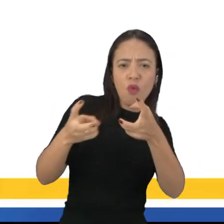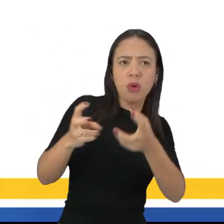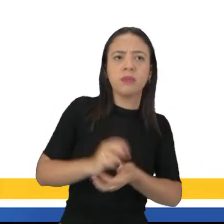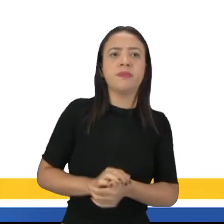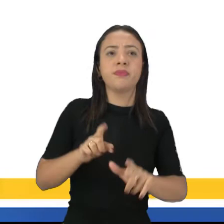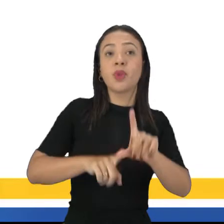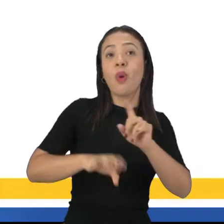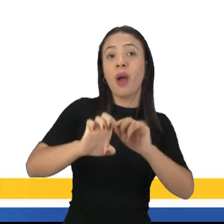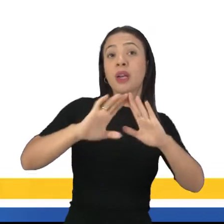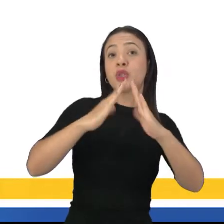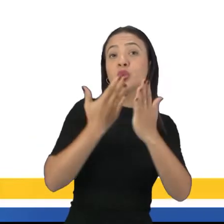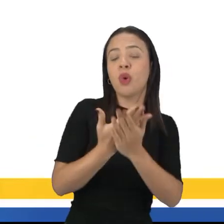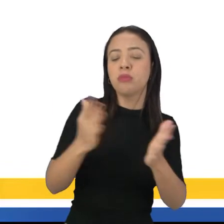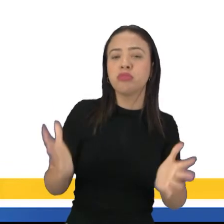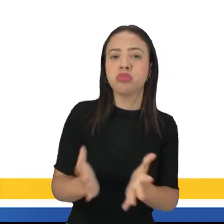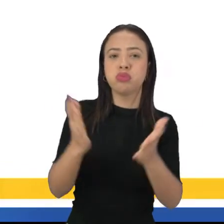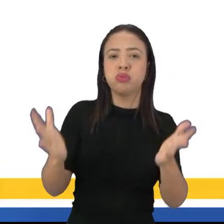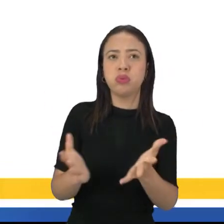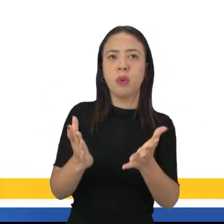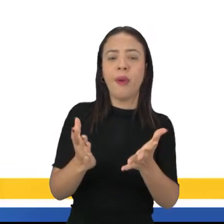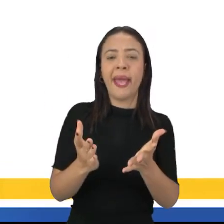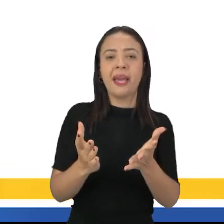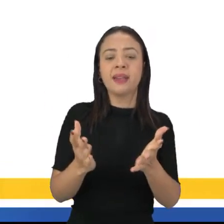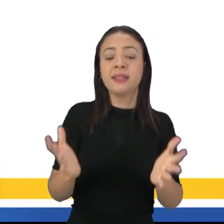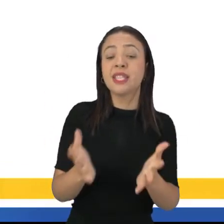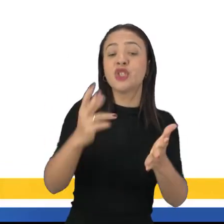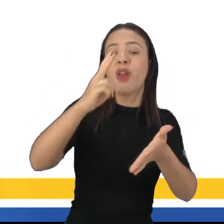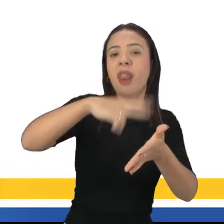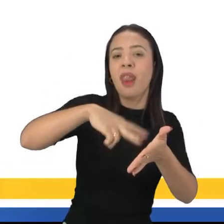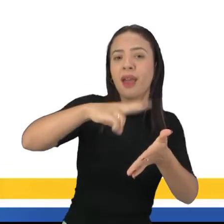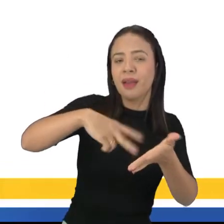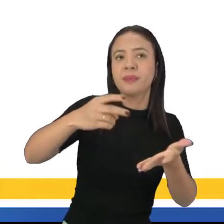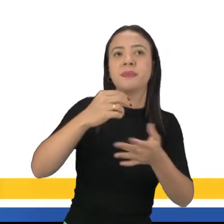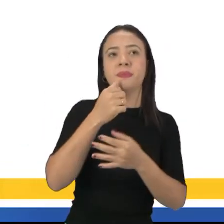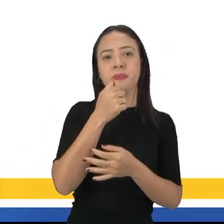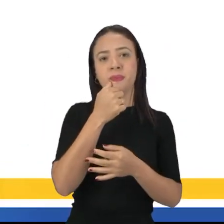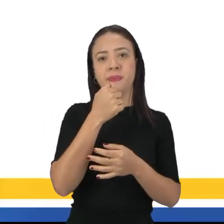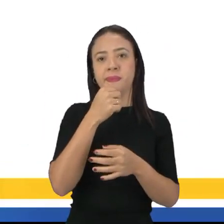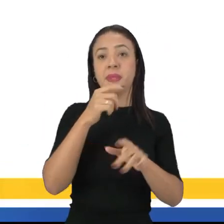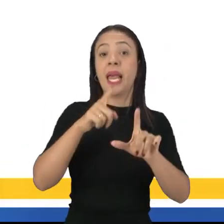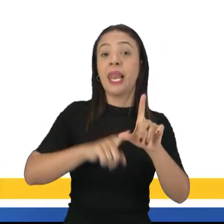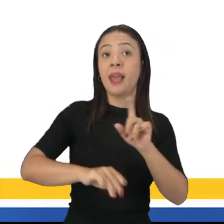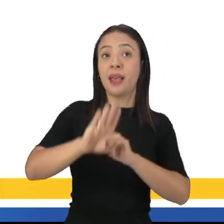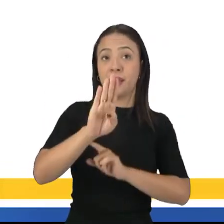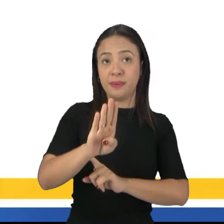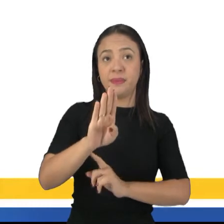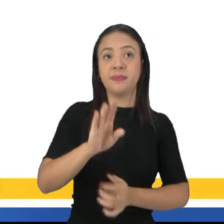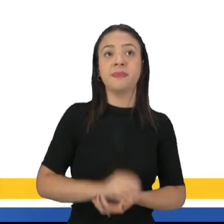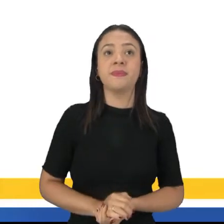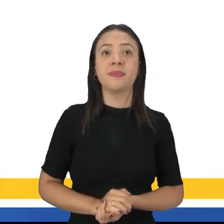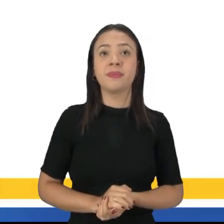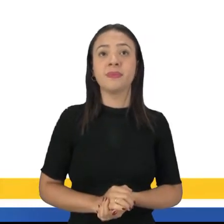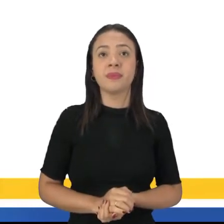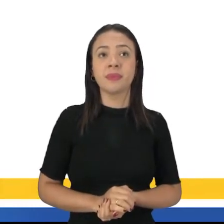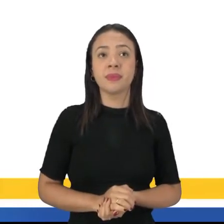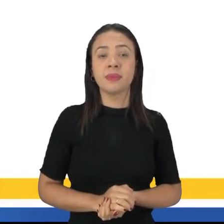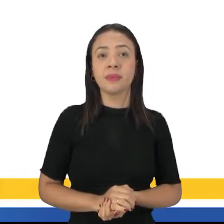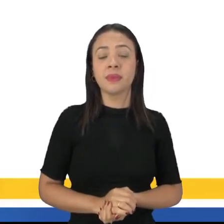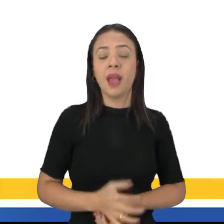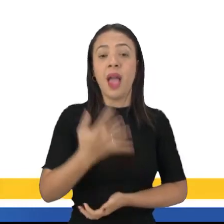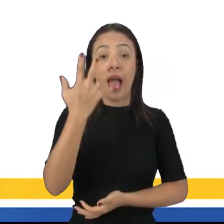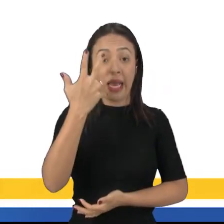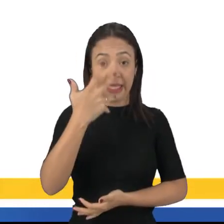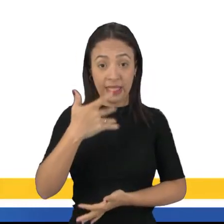as escolas desenvolverem campanhas a favor da leitura. Portanto, letra correta, letra B. A